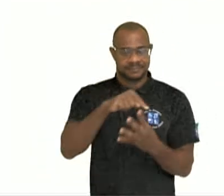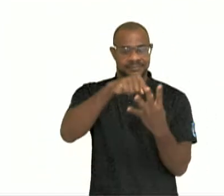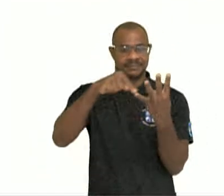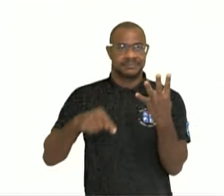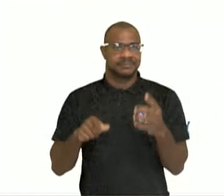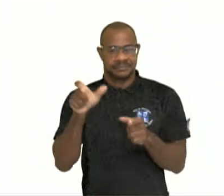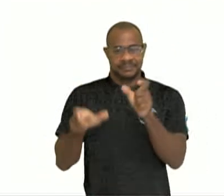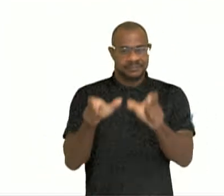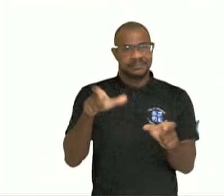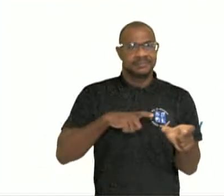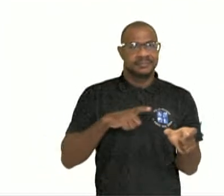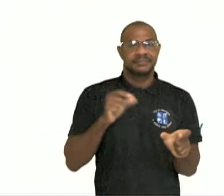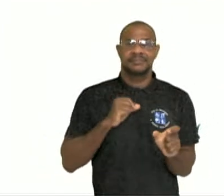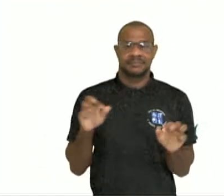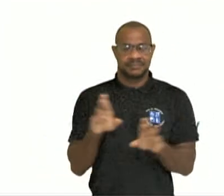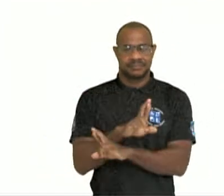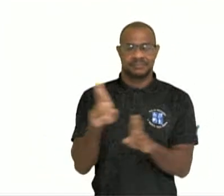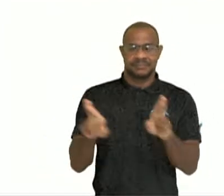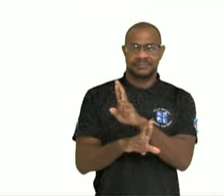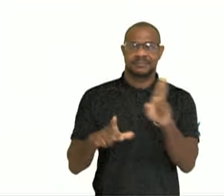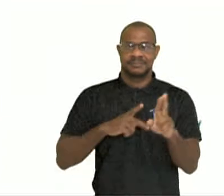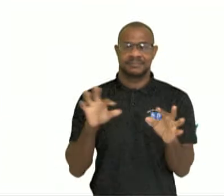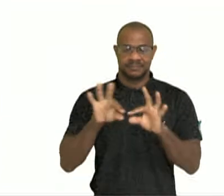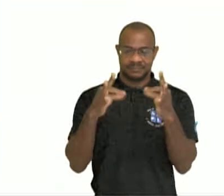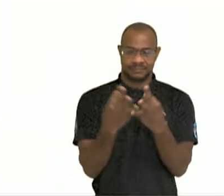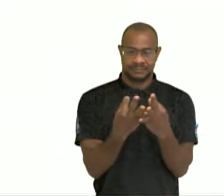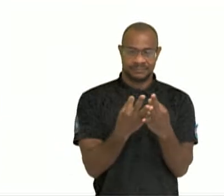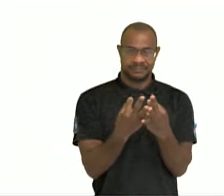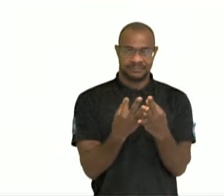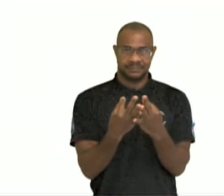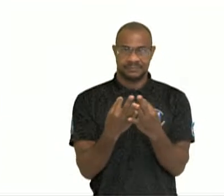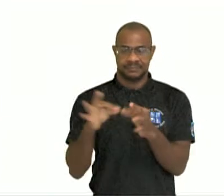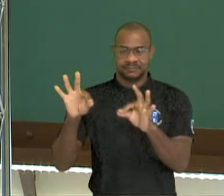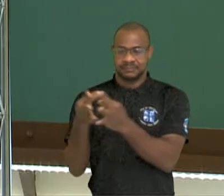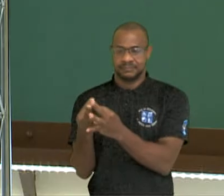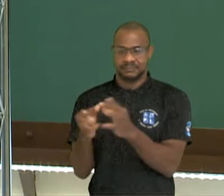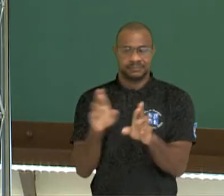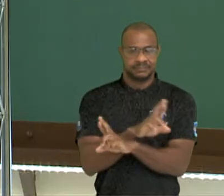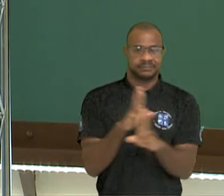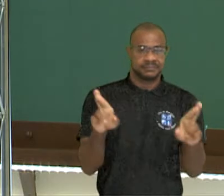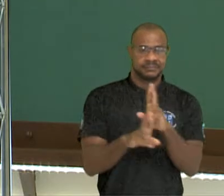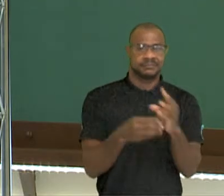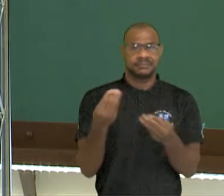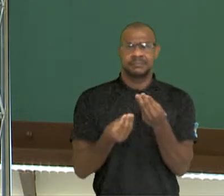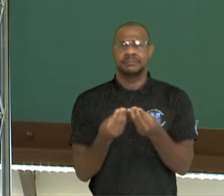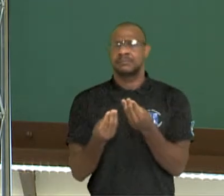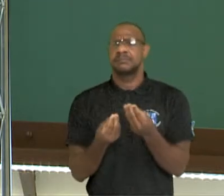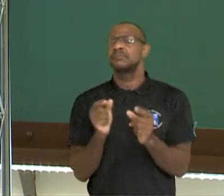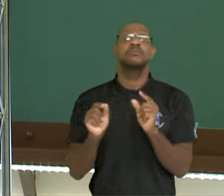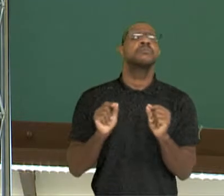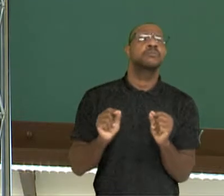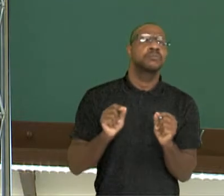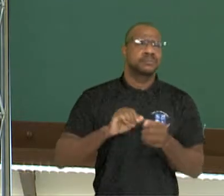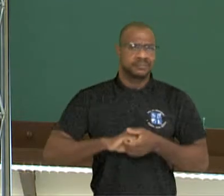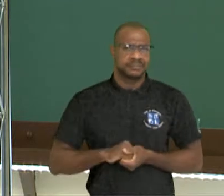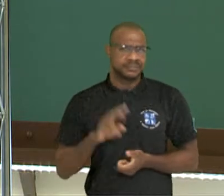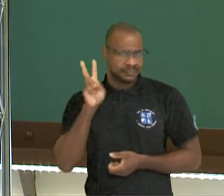aqui possuem uma relação familiar, né? Que relações será que eles possuem? Vocês lembram?